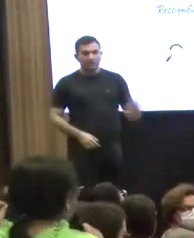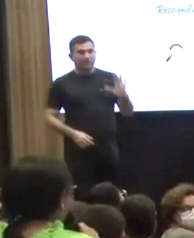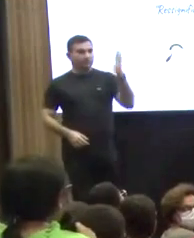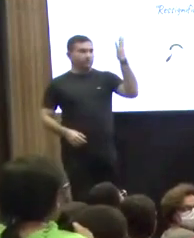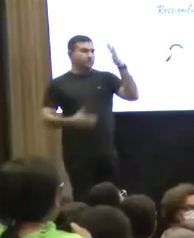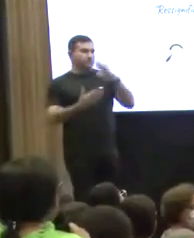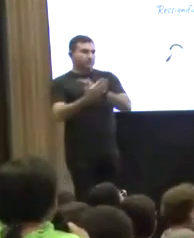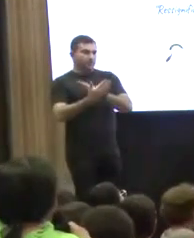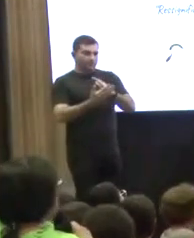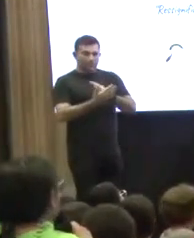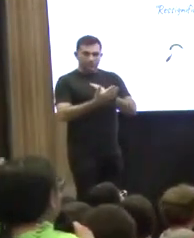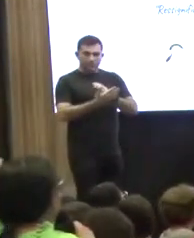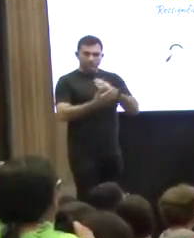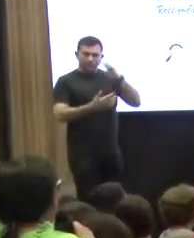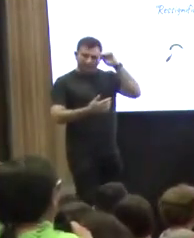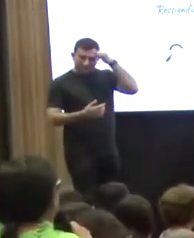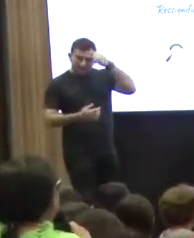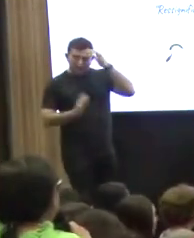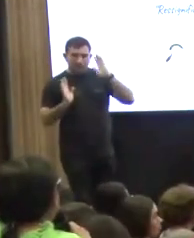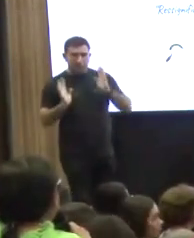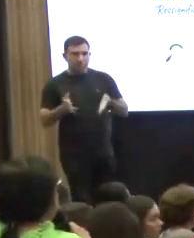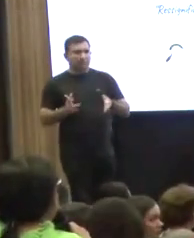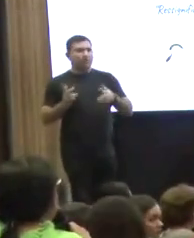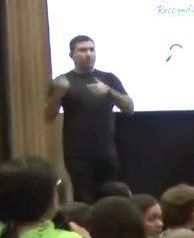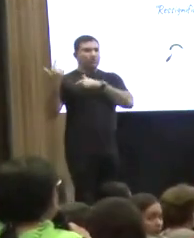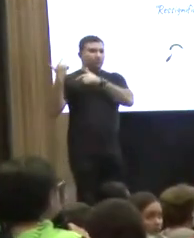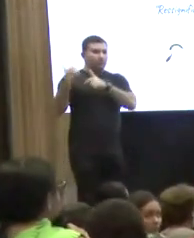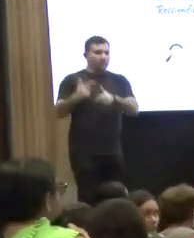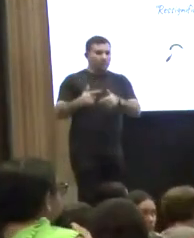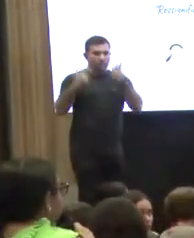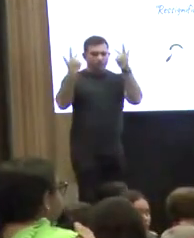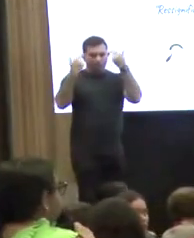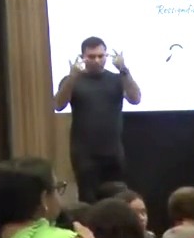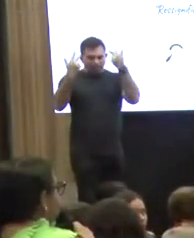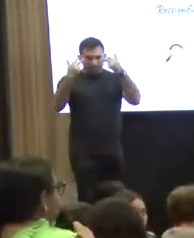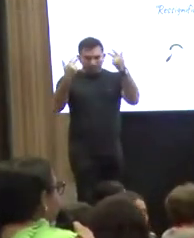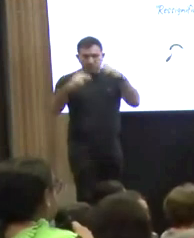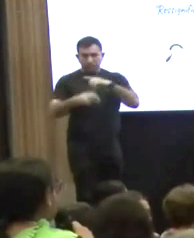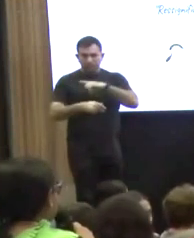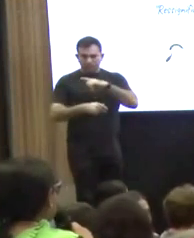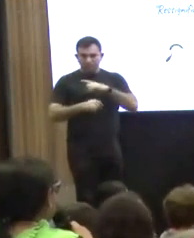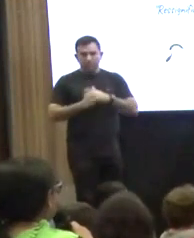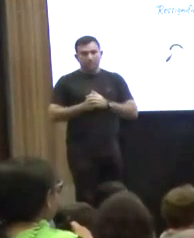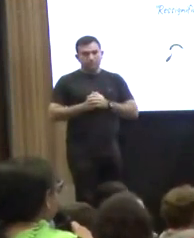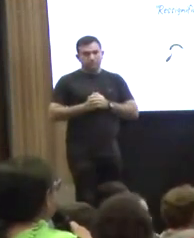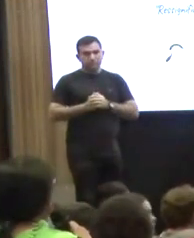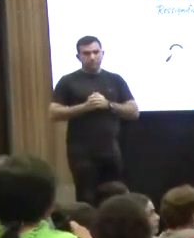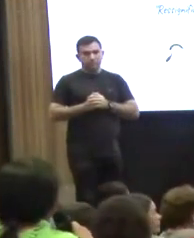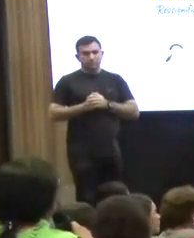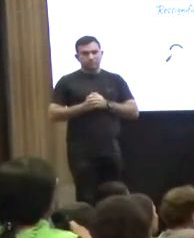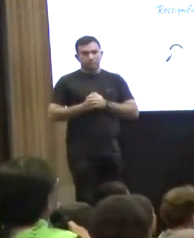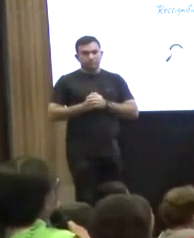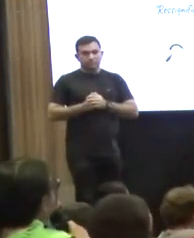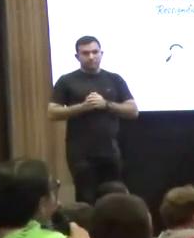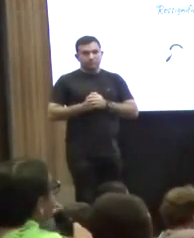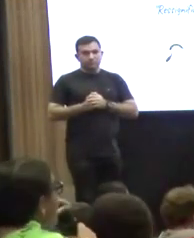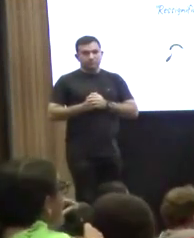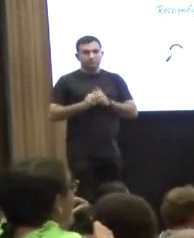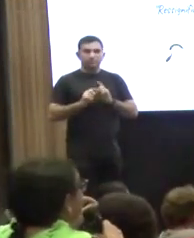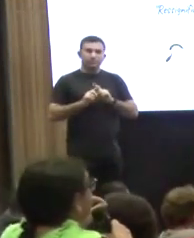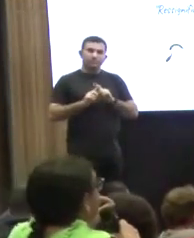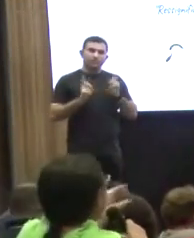o negro. Algo que já está normalizado, nem que a mídia fala muito pouco, tudo bem.